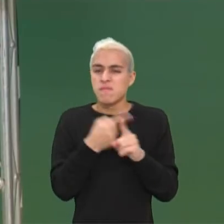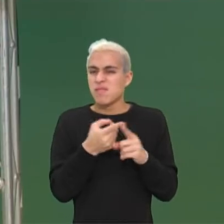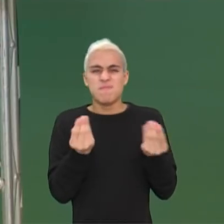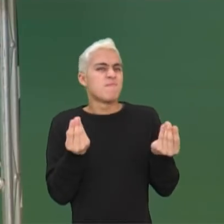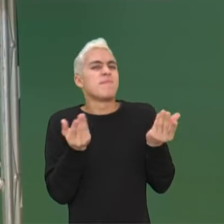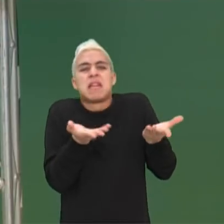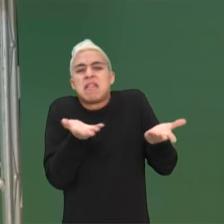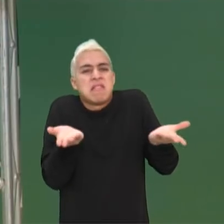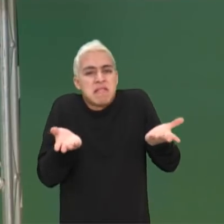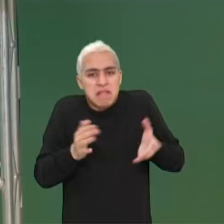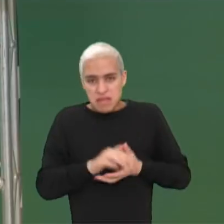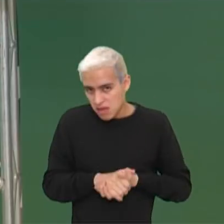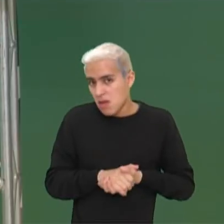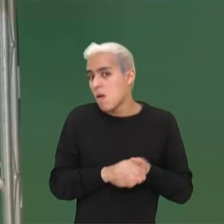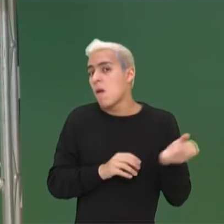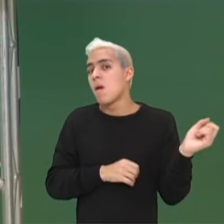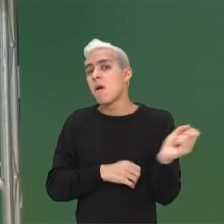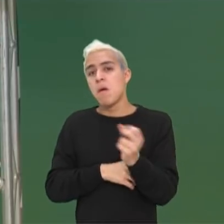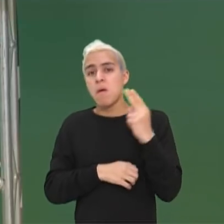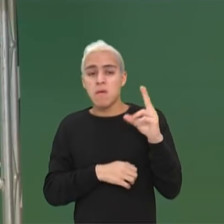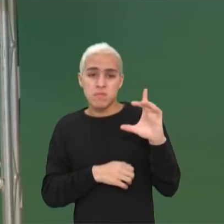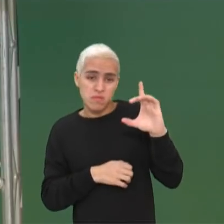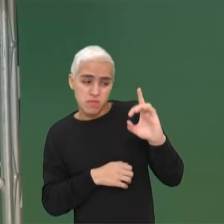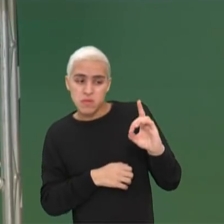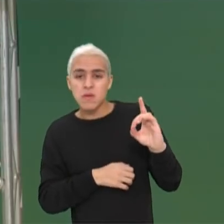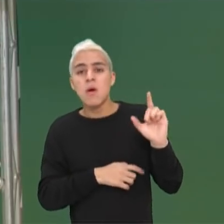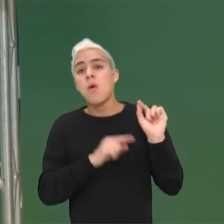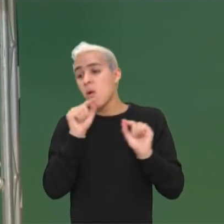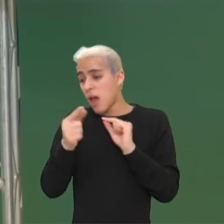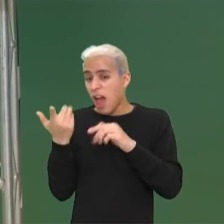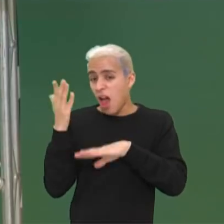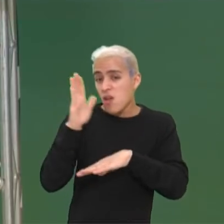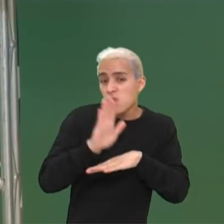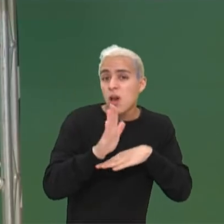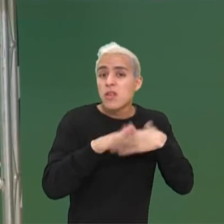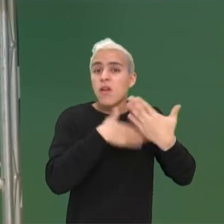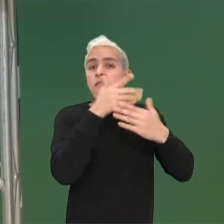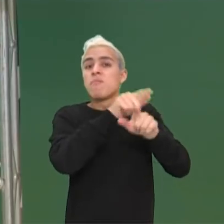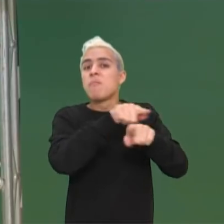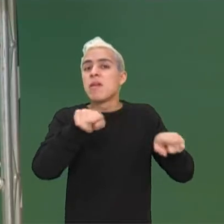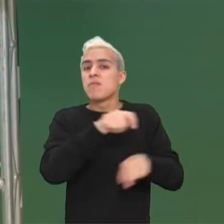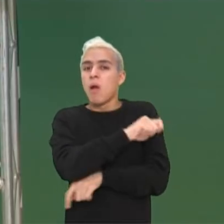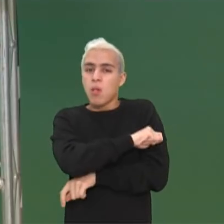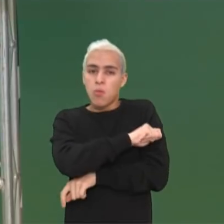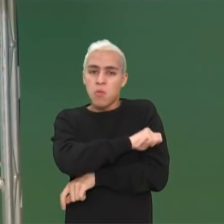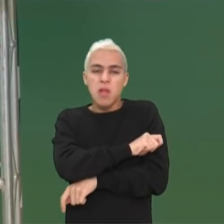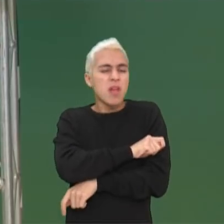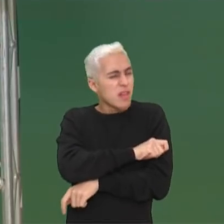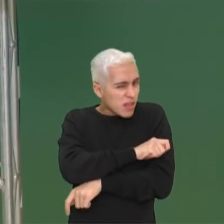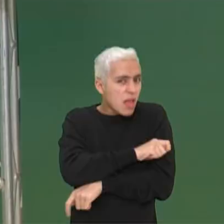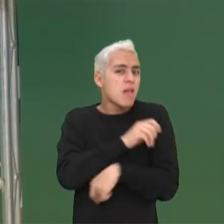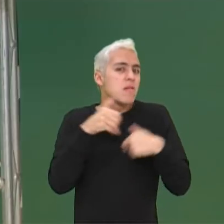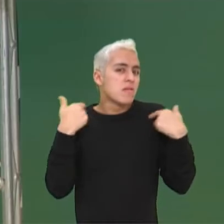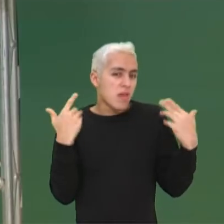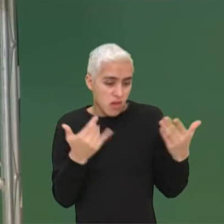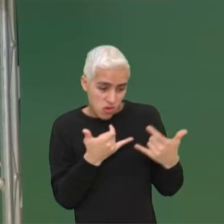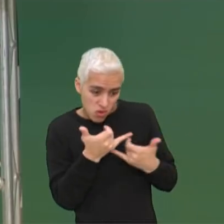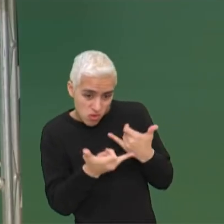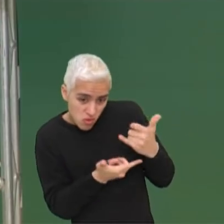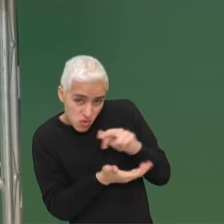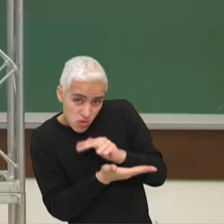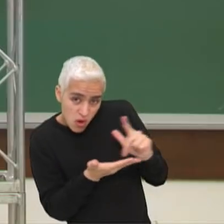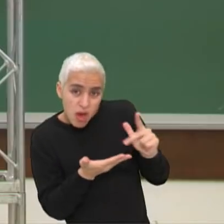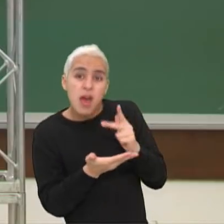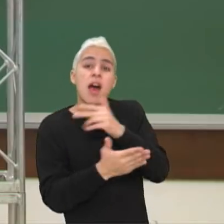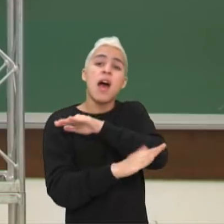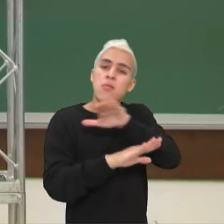não tem finalidade nenhuma. Ou a letra D, que contribui para o desenvolvimento do aluno. Então, jogos de tabuleiro contribuem para o desenvolvimento do